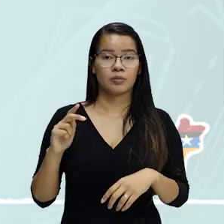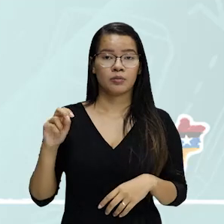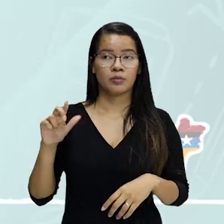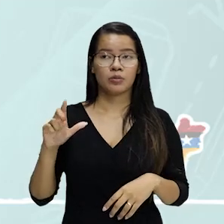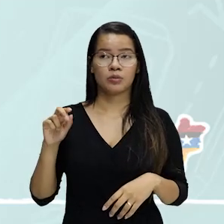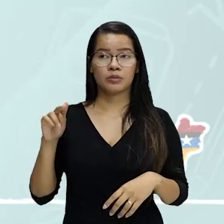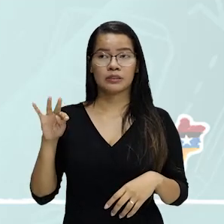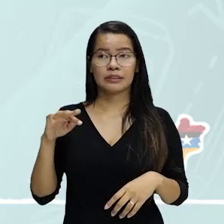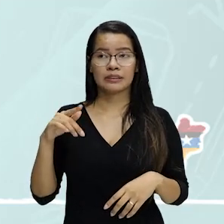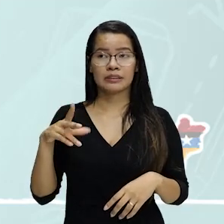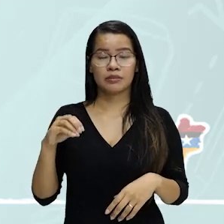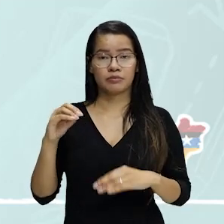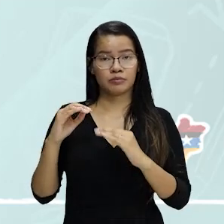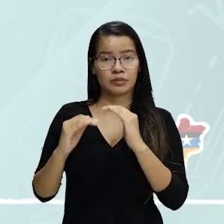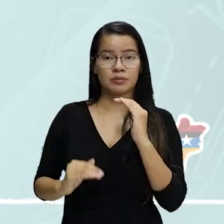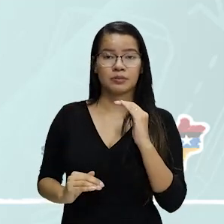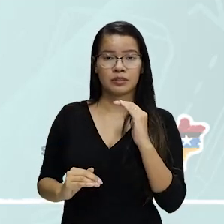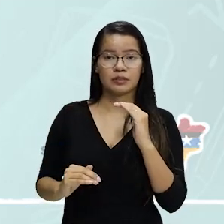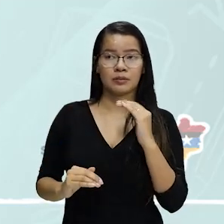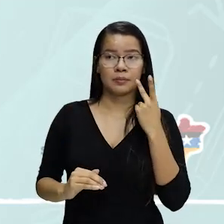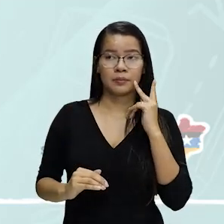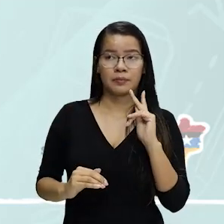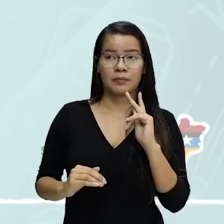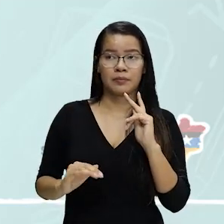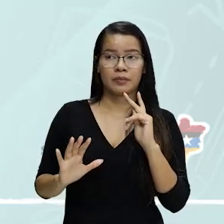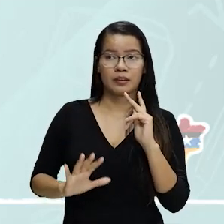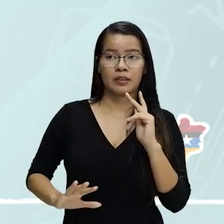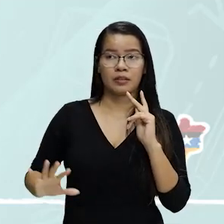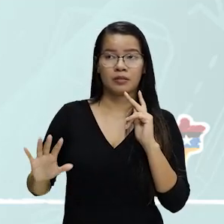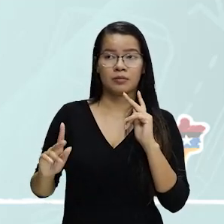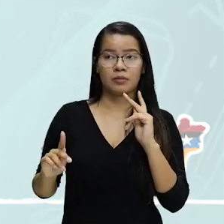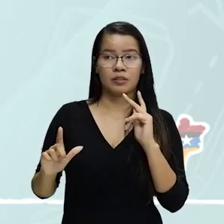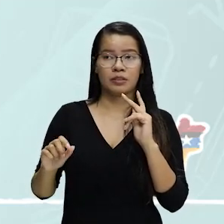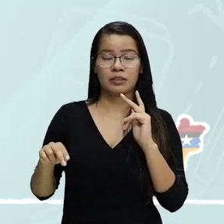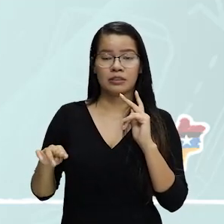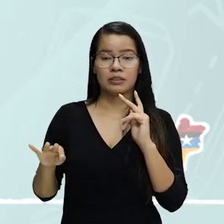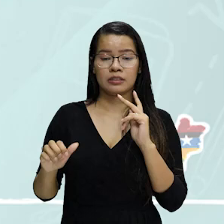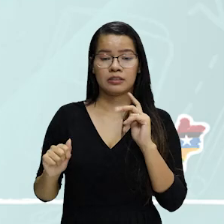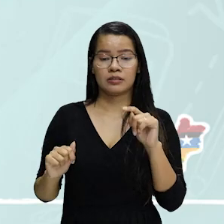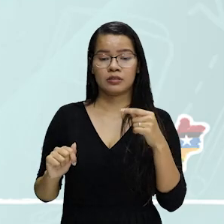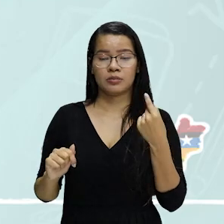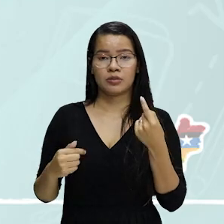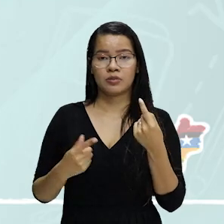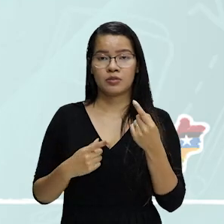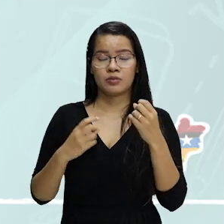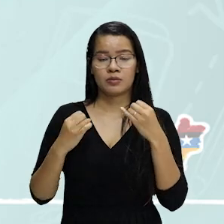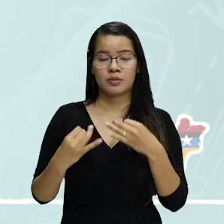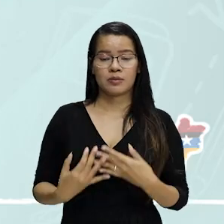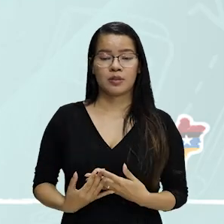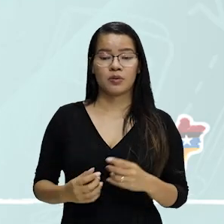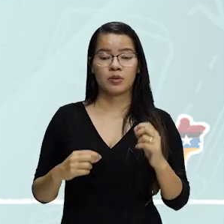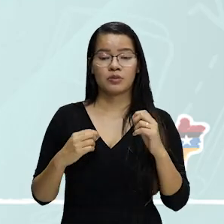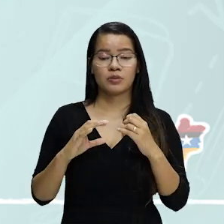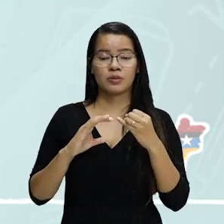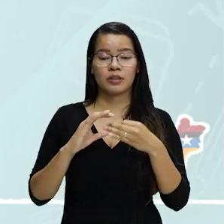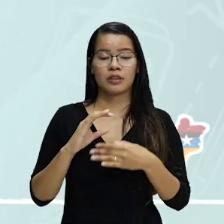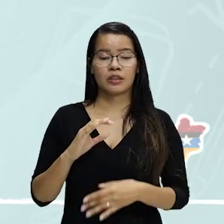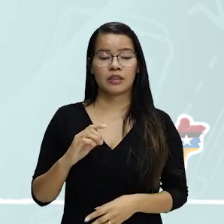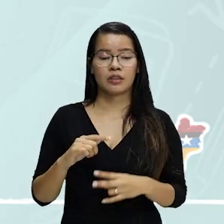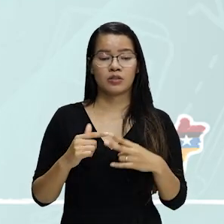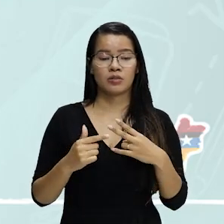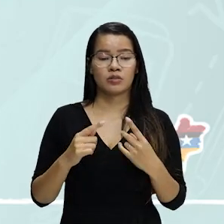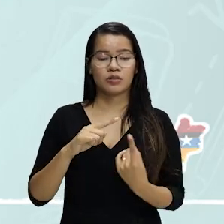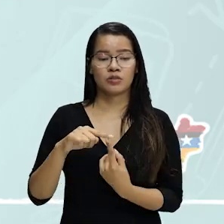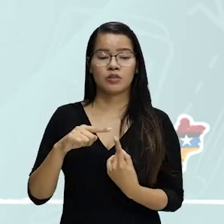foi rebaixado para a categoria de planeta não. Vamos já falar sobre isso. Que são classificados em